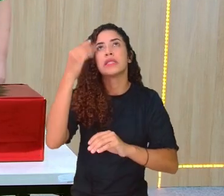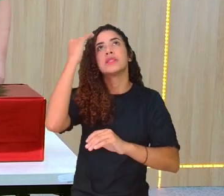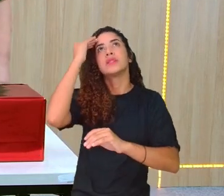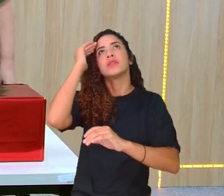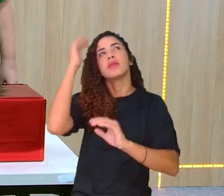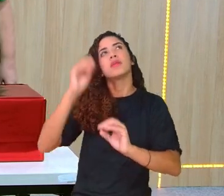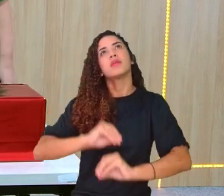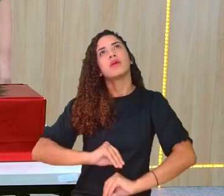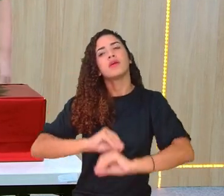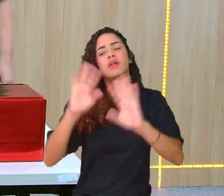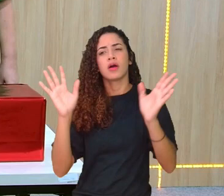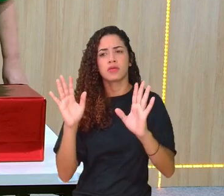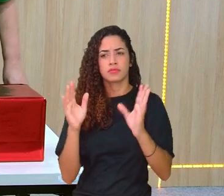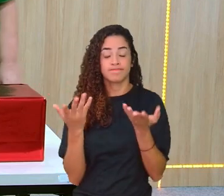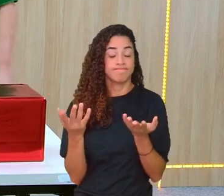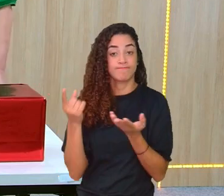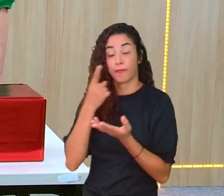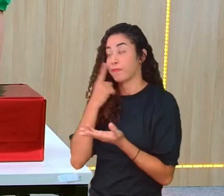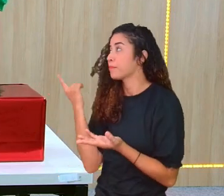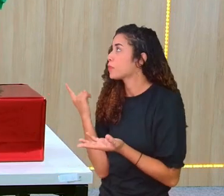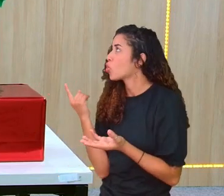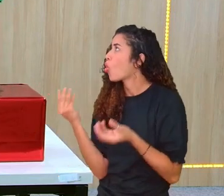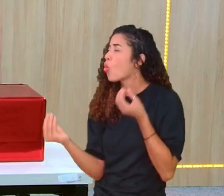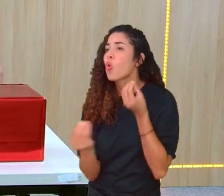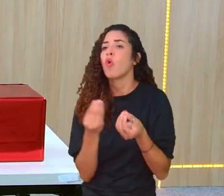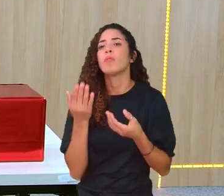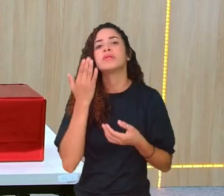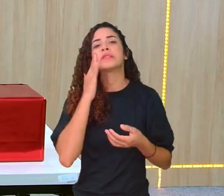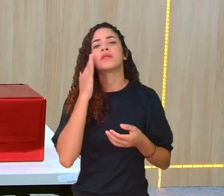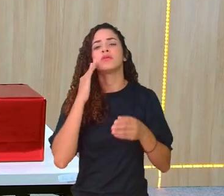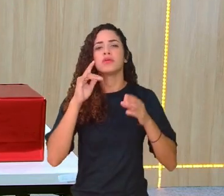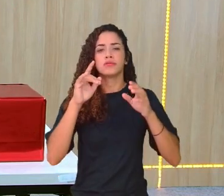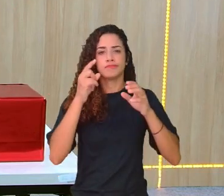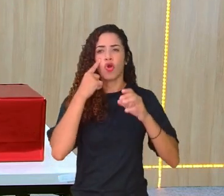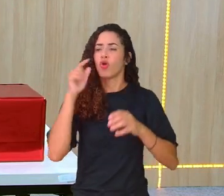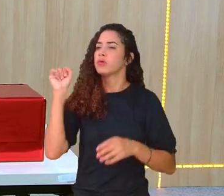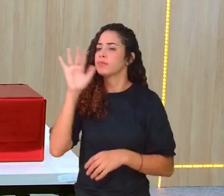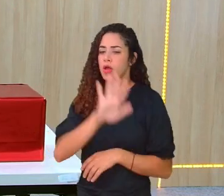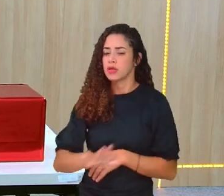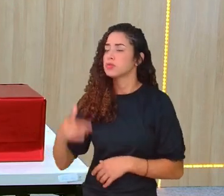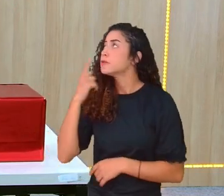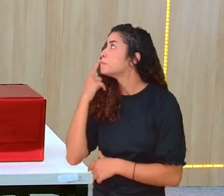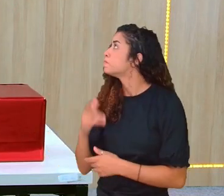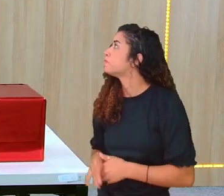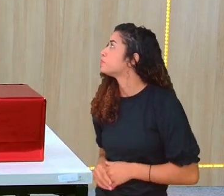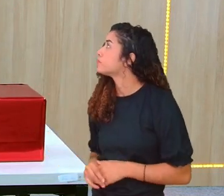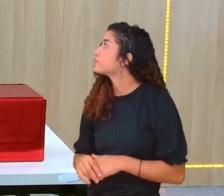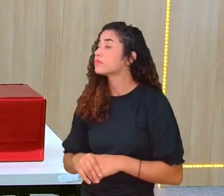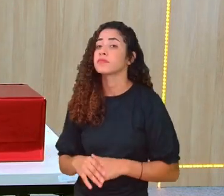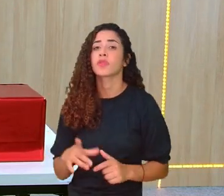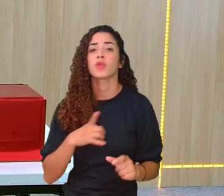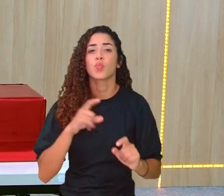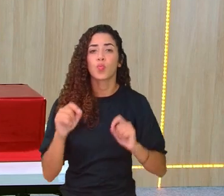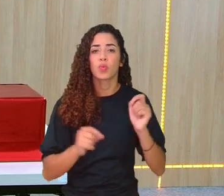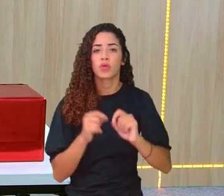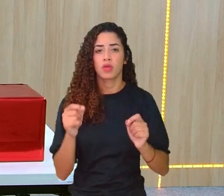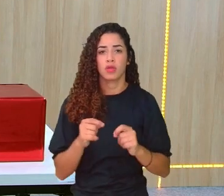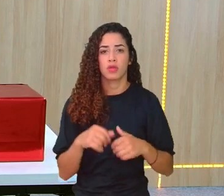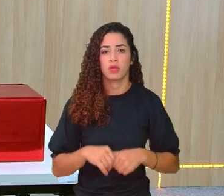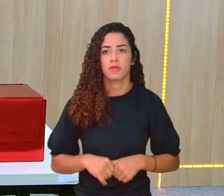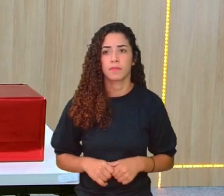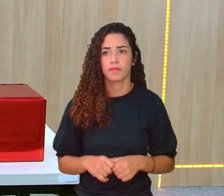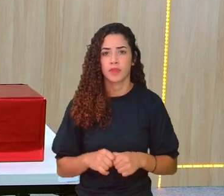Como é que eu posso olhar isso? Eu posso olhar desta maneira. O que é que eu tenho aqui? Os balões